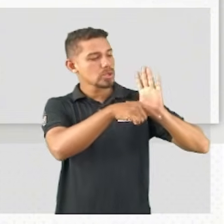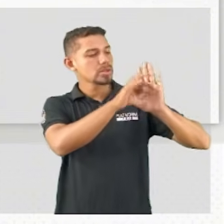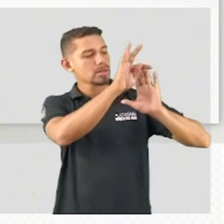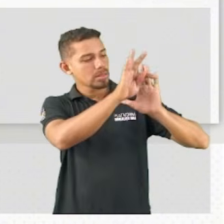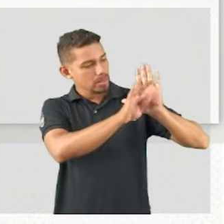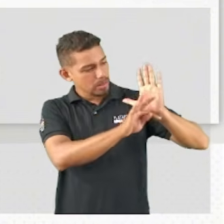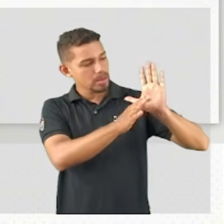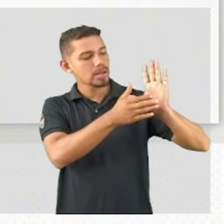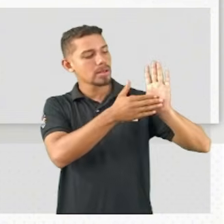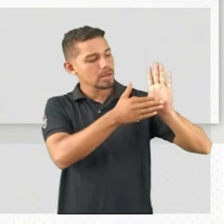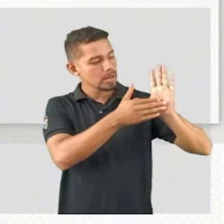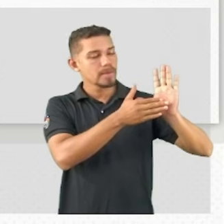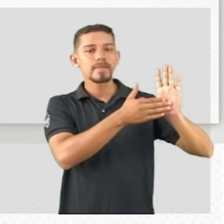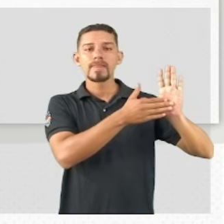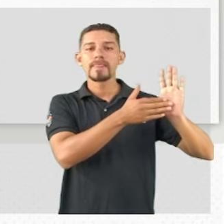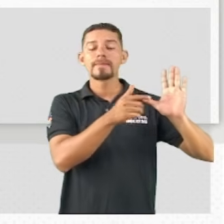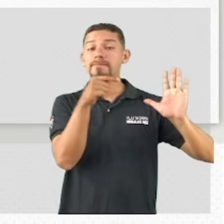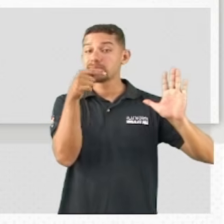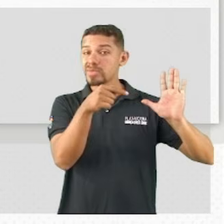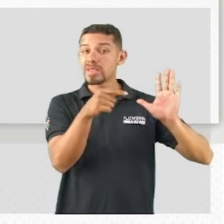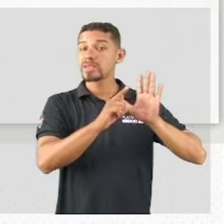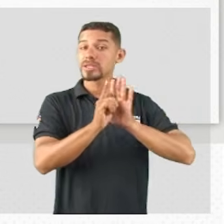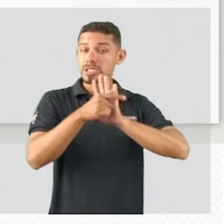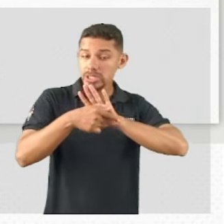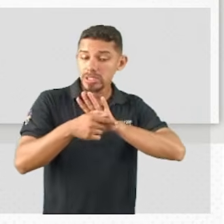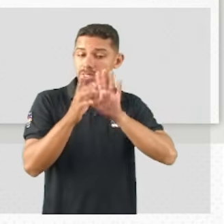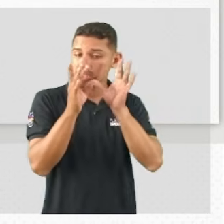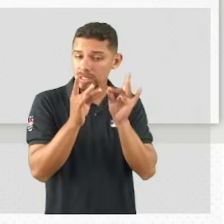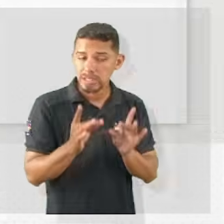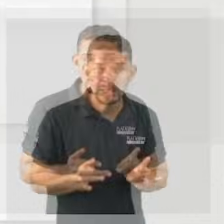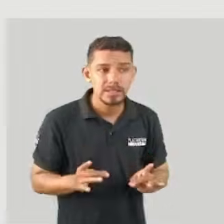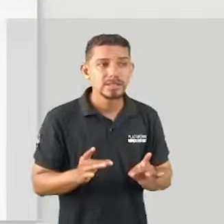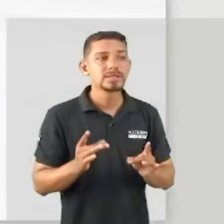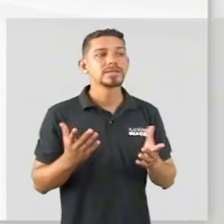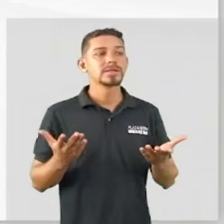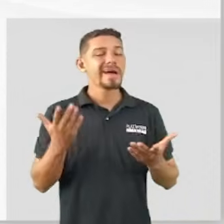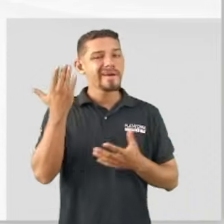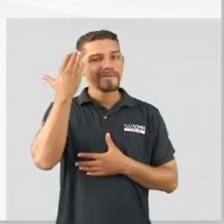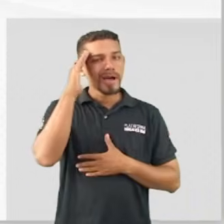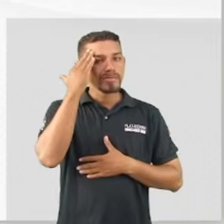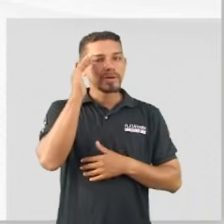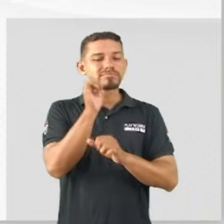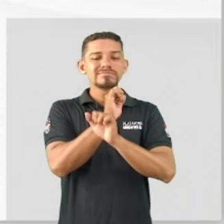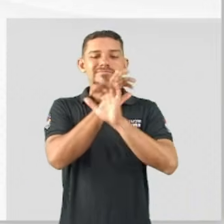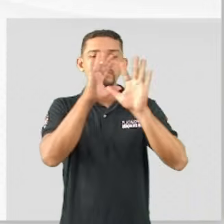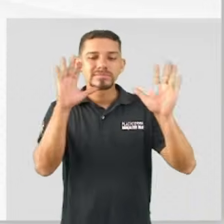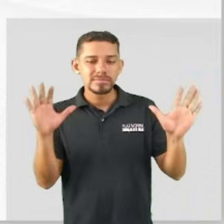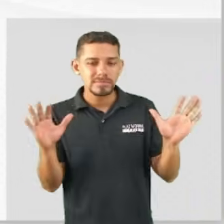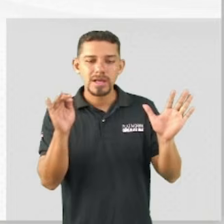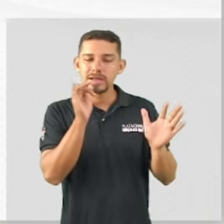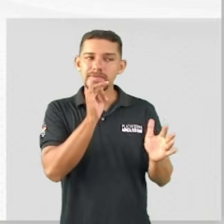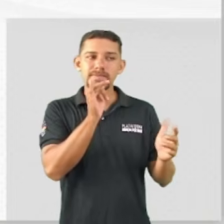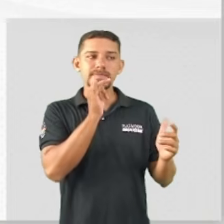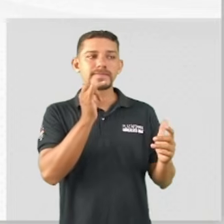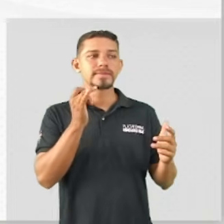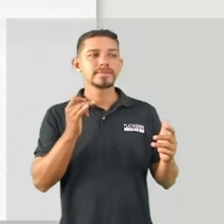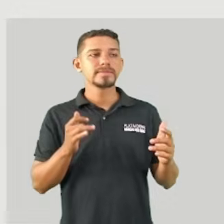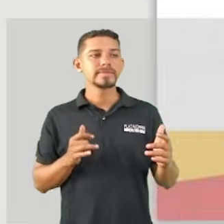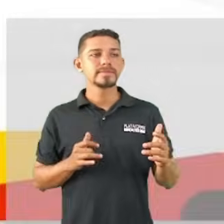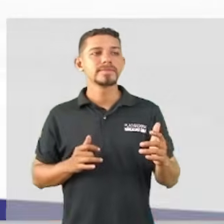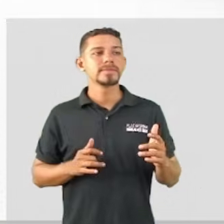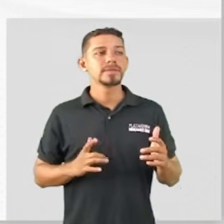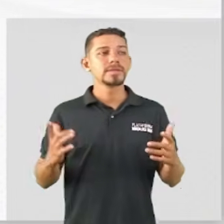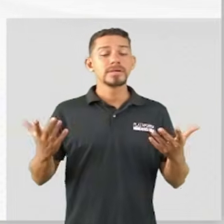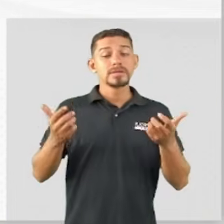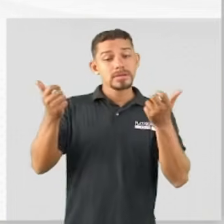no caso desse gênero específico, também. Então, a gente vai entender um pouquinho, né, sobre o que trata esse